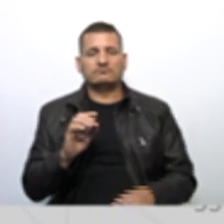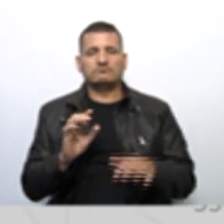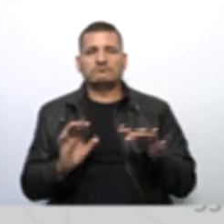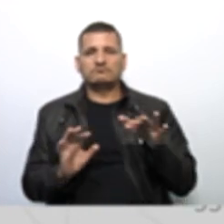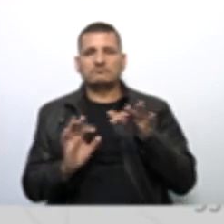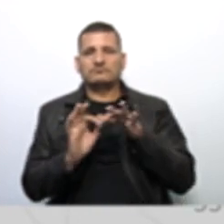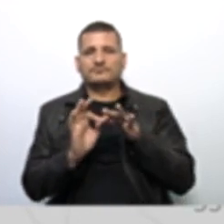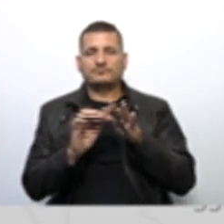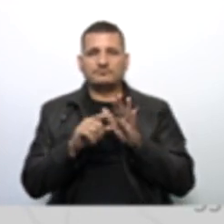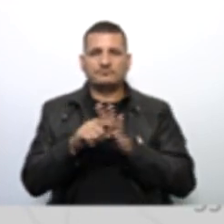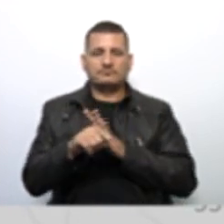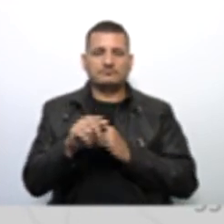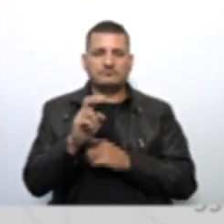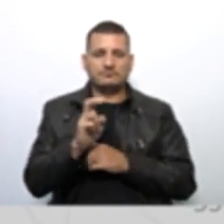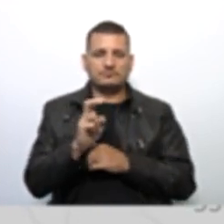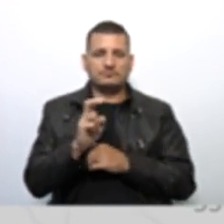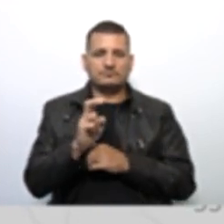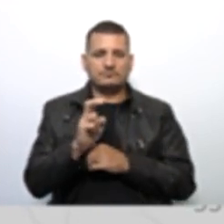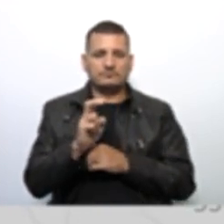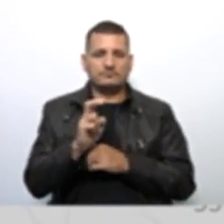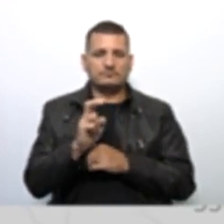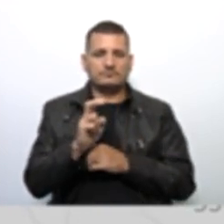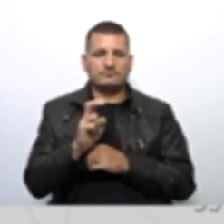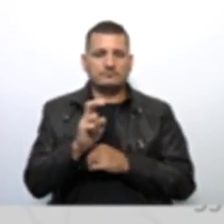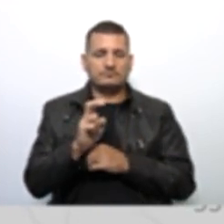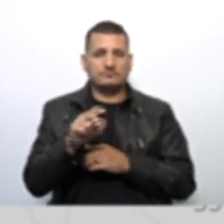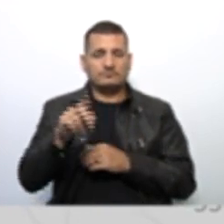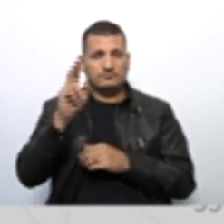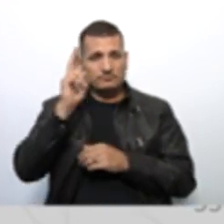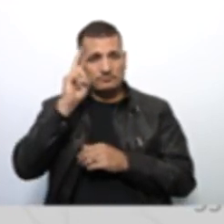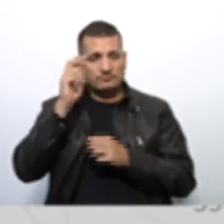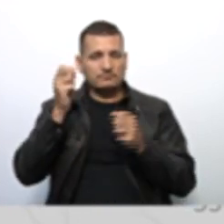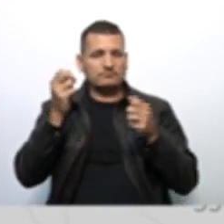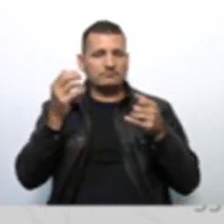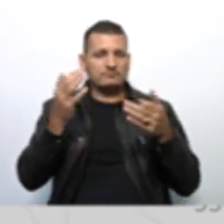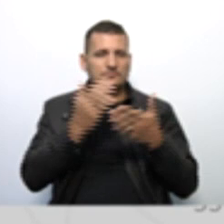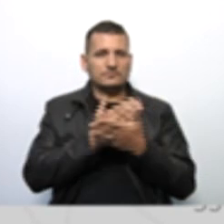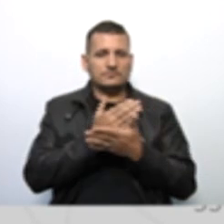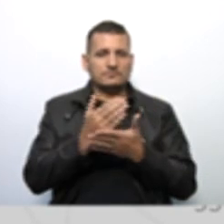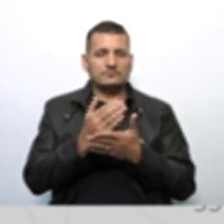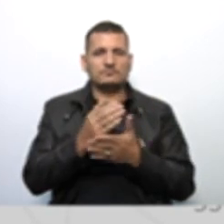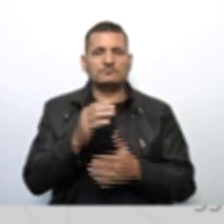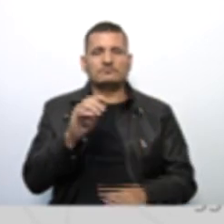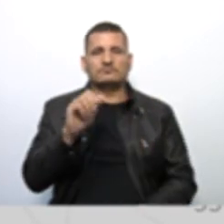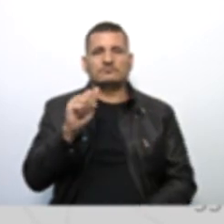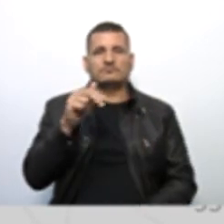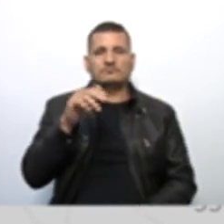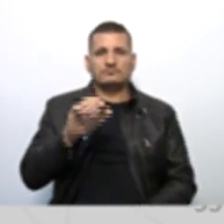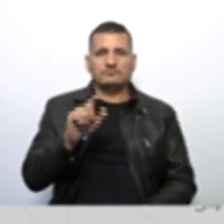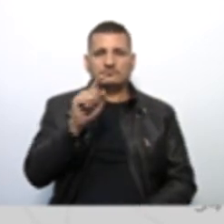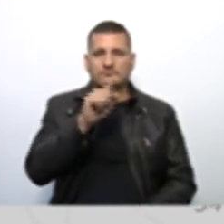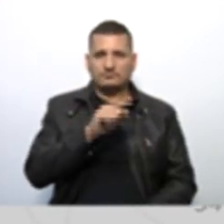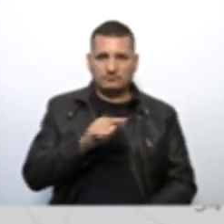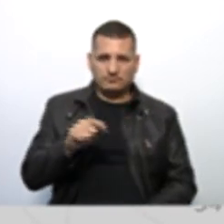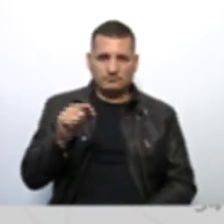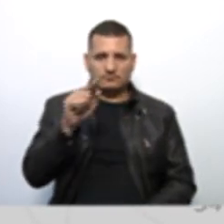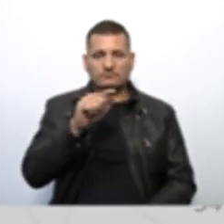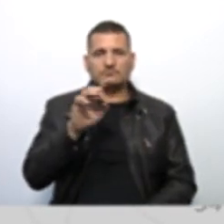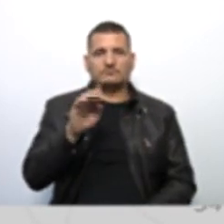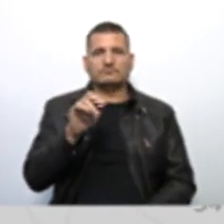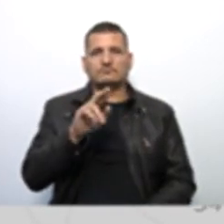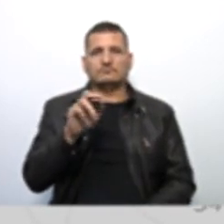queria, pessoal. Então, lembre que eu expliquei bem no comecinho a questão do anel e barramento. Vamos ver a resposta aqui,